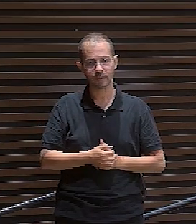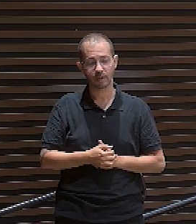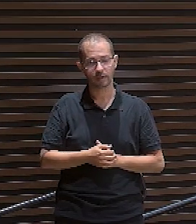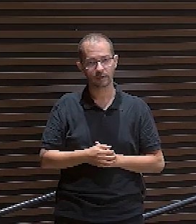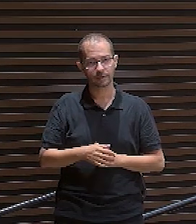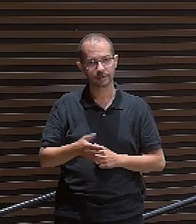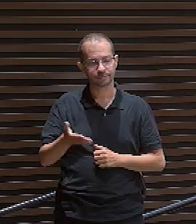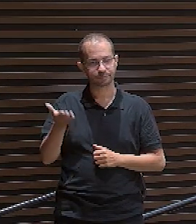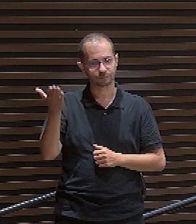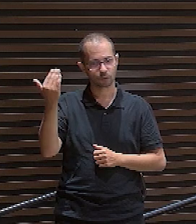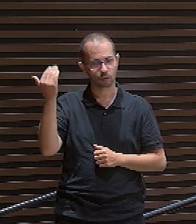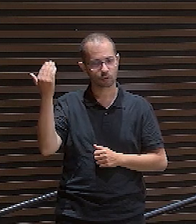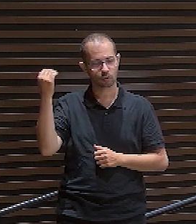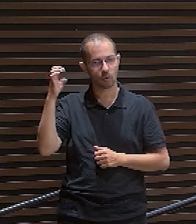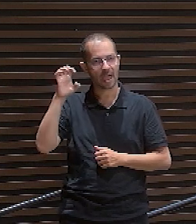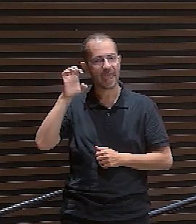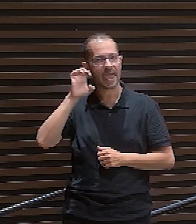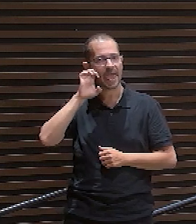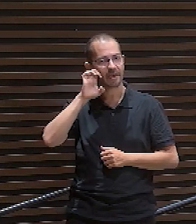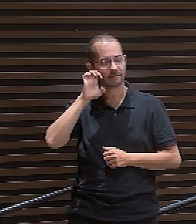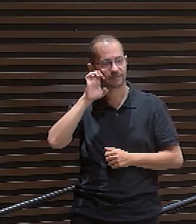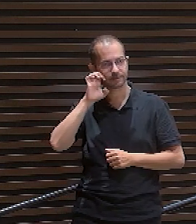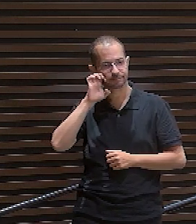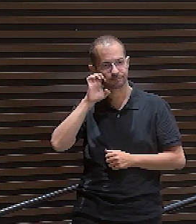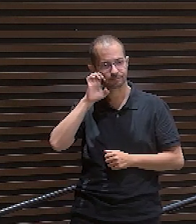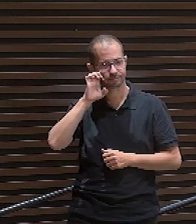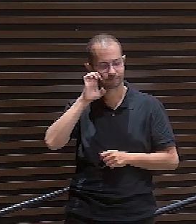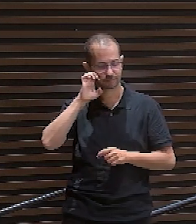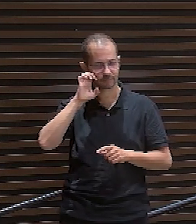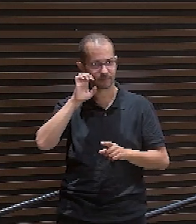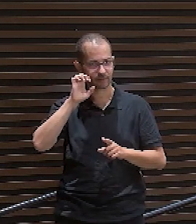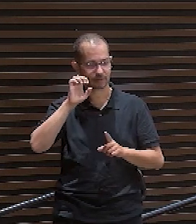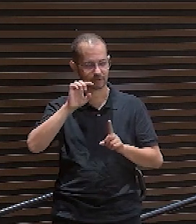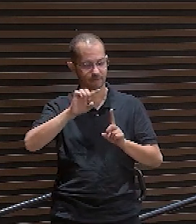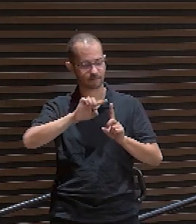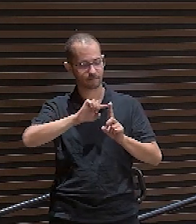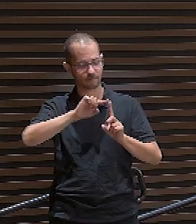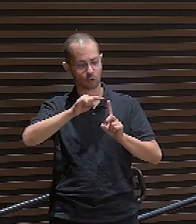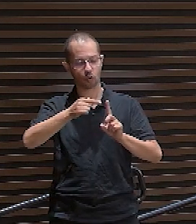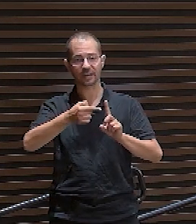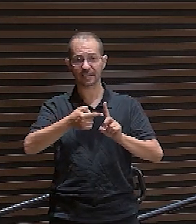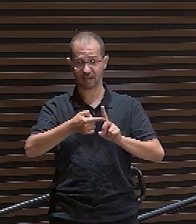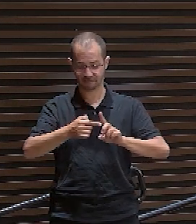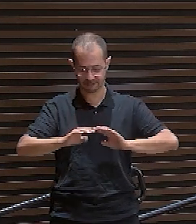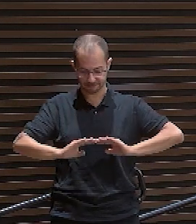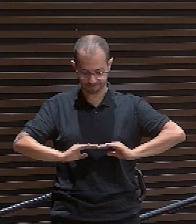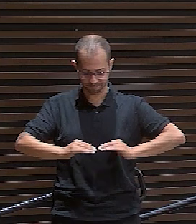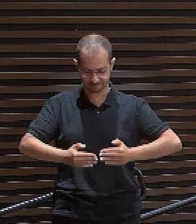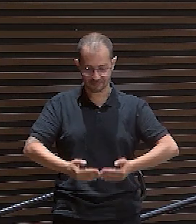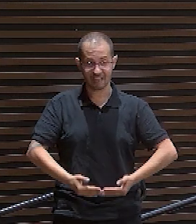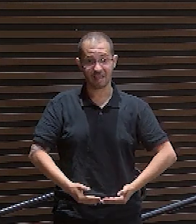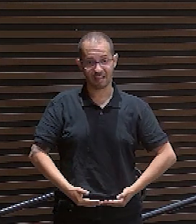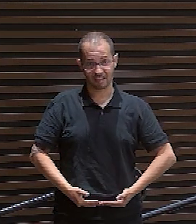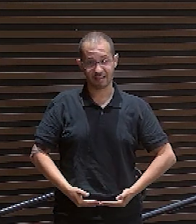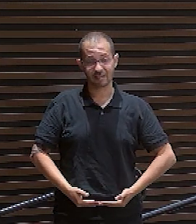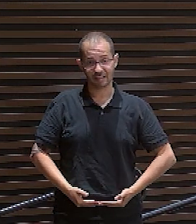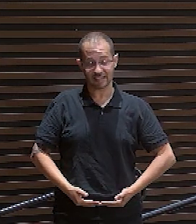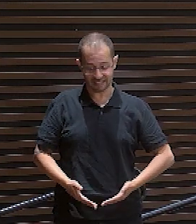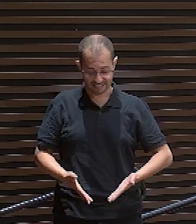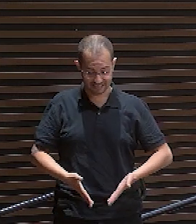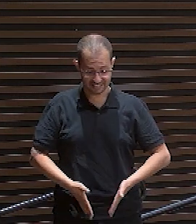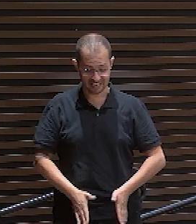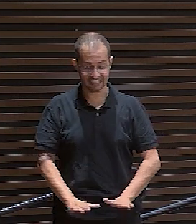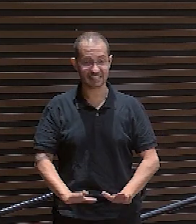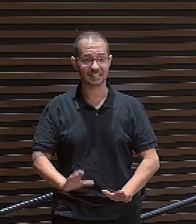Eva ficou grávida, ela diz assim, e que o Caim nasceu,